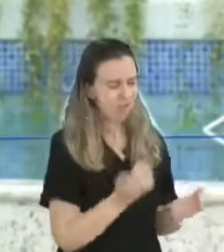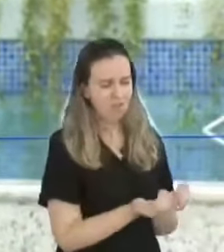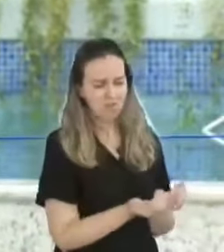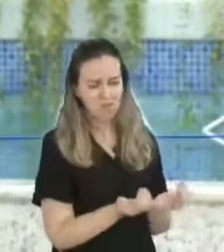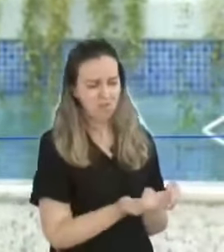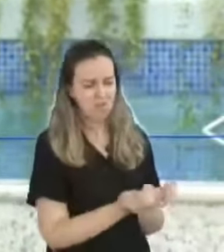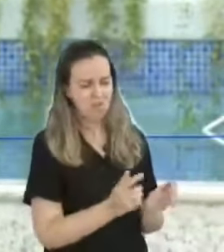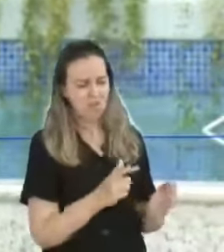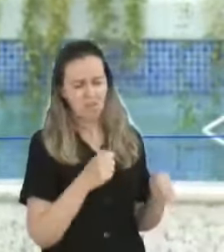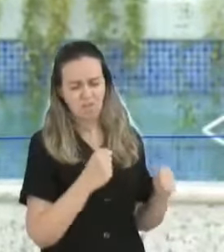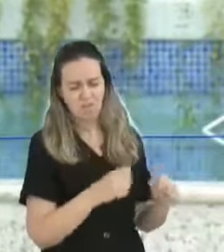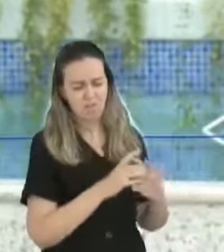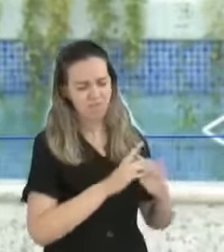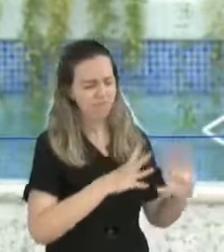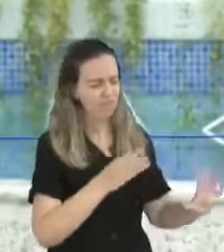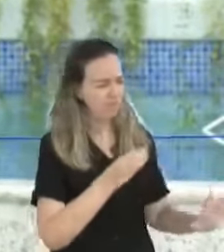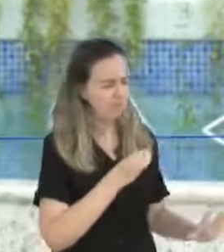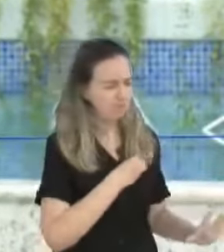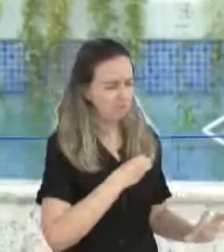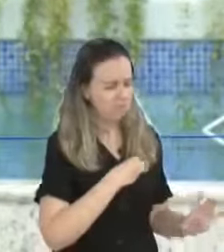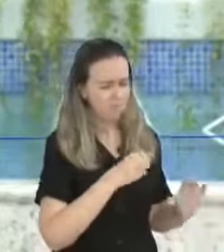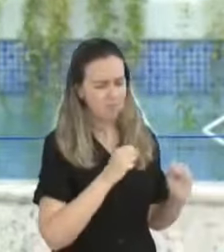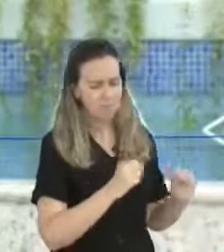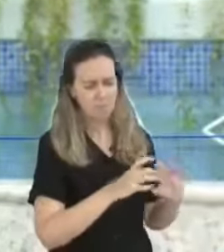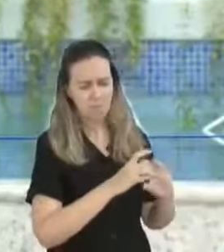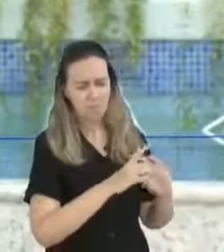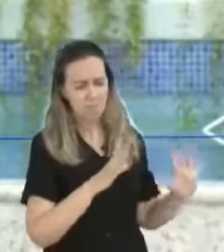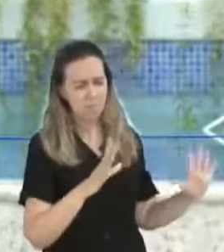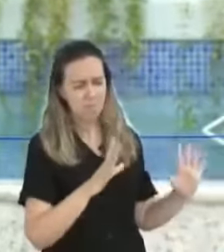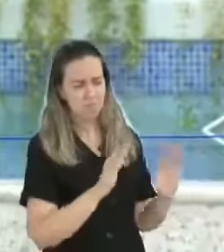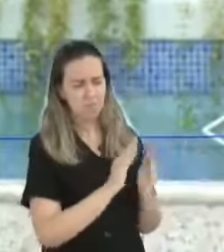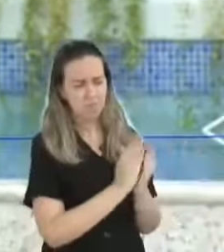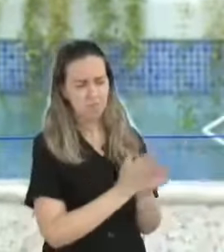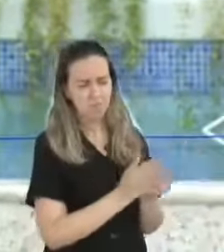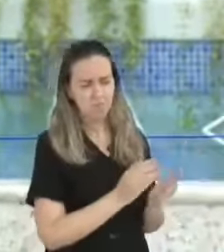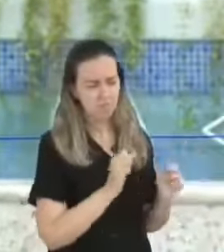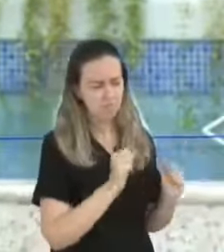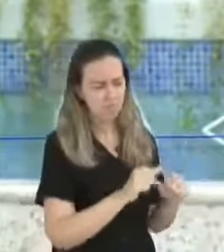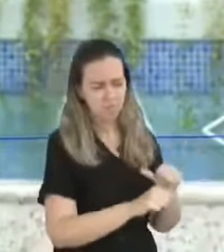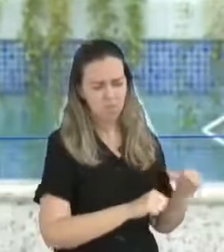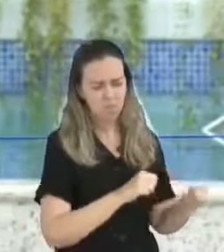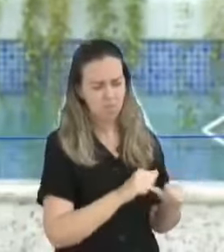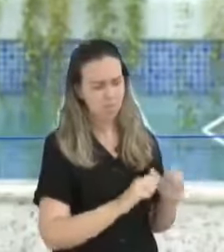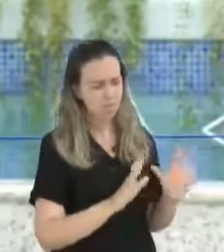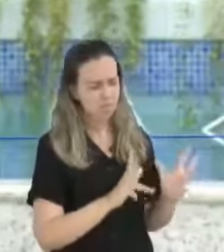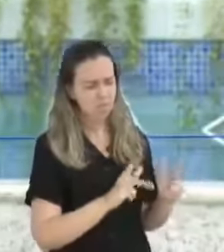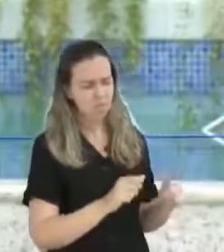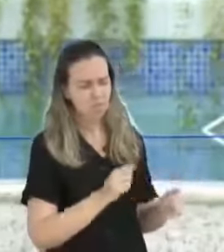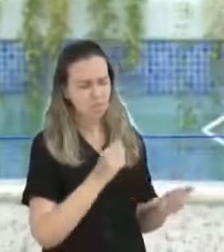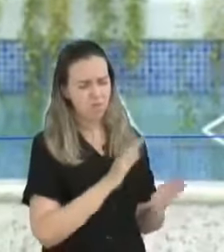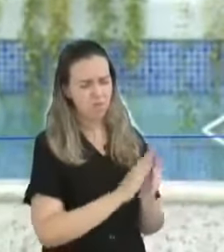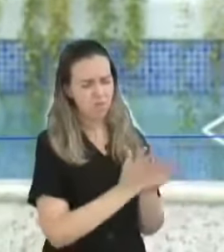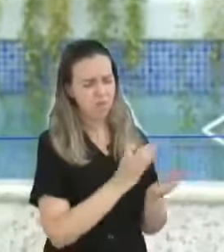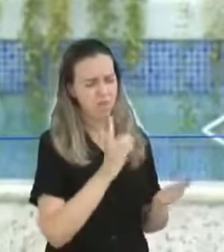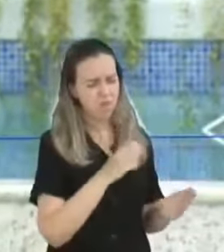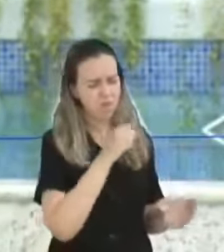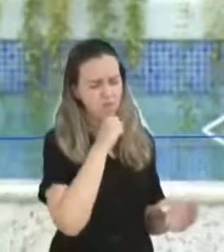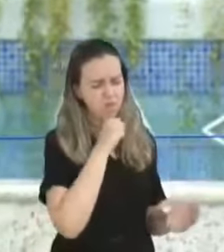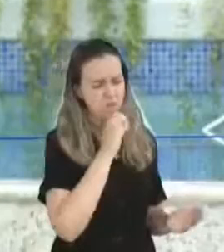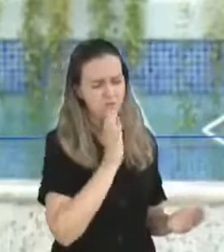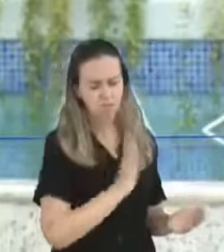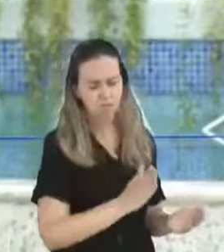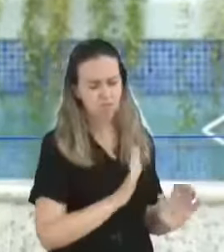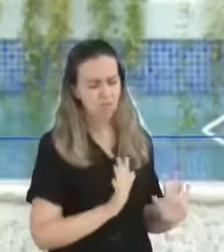pregadores até dizendo que a Bíblia precisa ser atualizada, precisa ser contextualizada, porque as pessoas